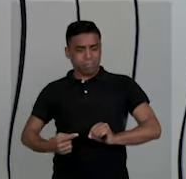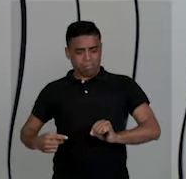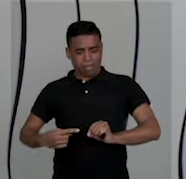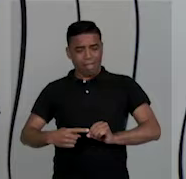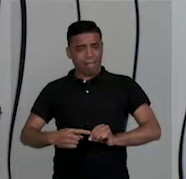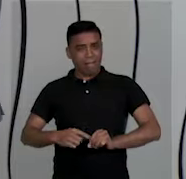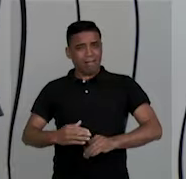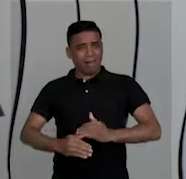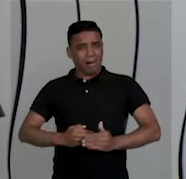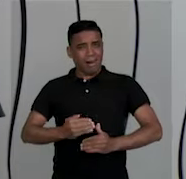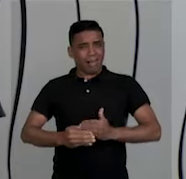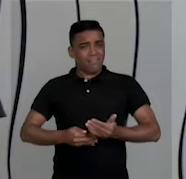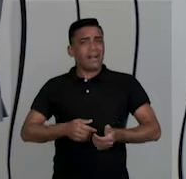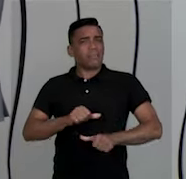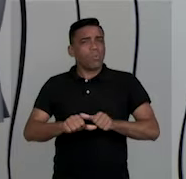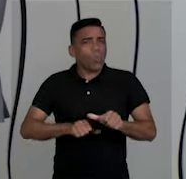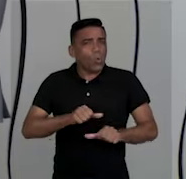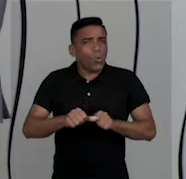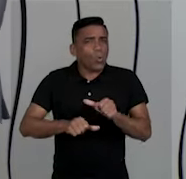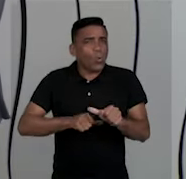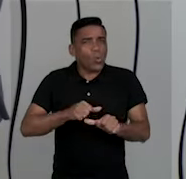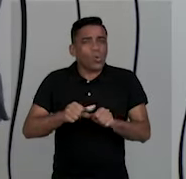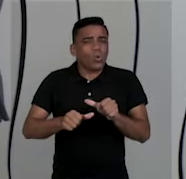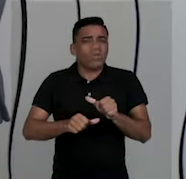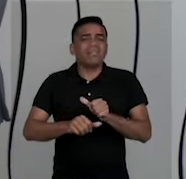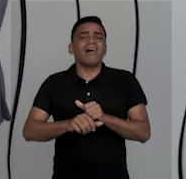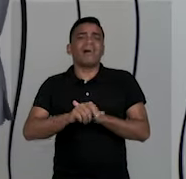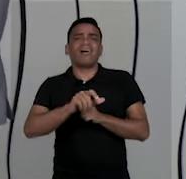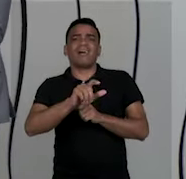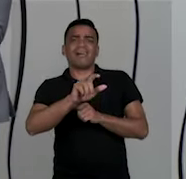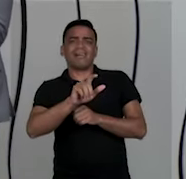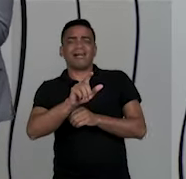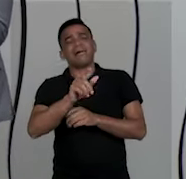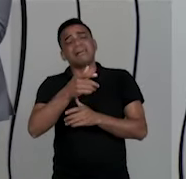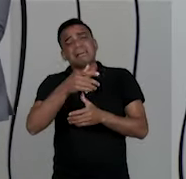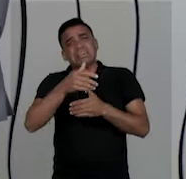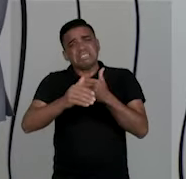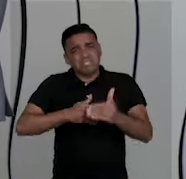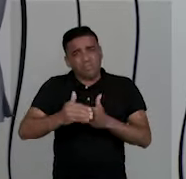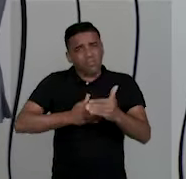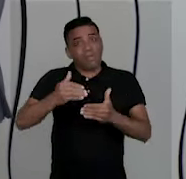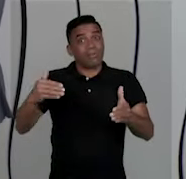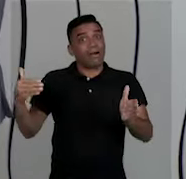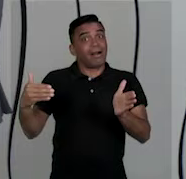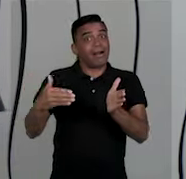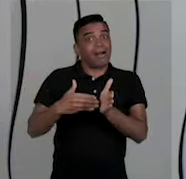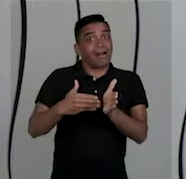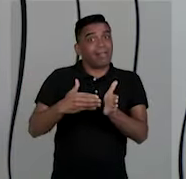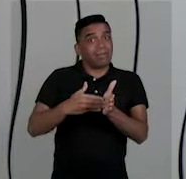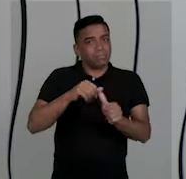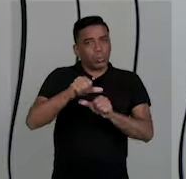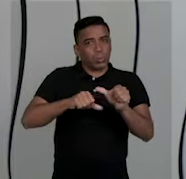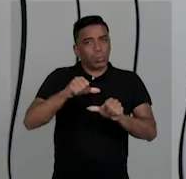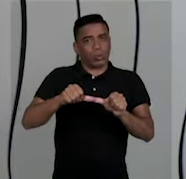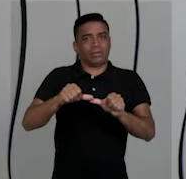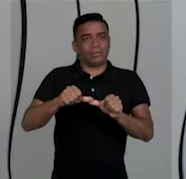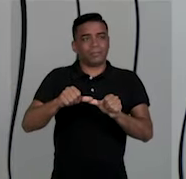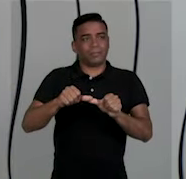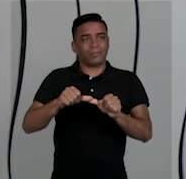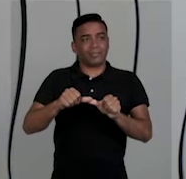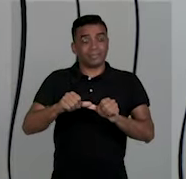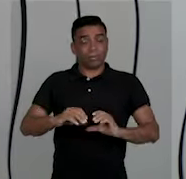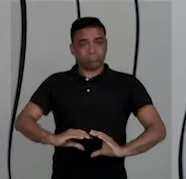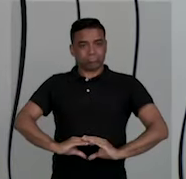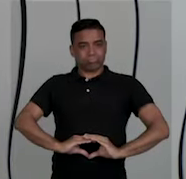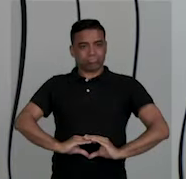aqui, ele vai sofrendo o processo de clivagem, né? E se desenvolvendo até ele se formar na mórula, que aí ele já vai ter